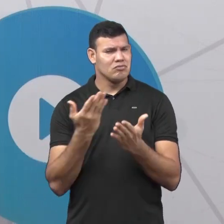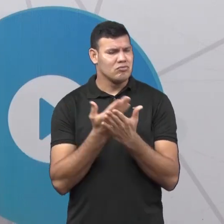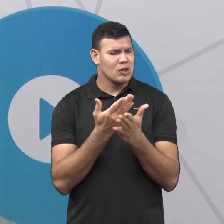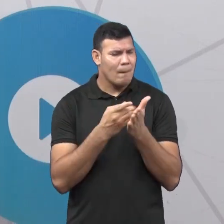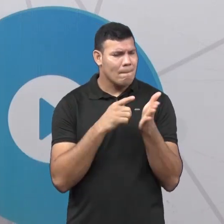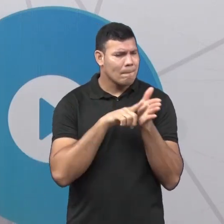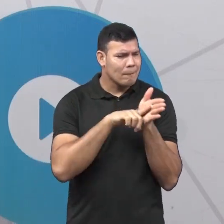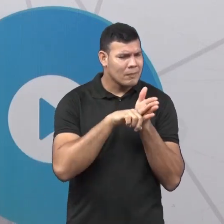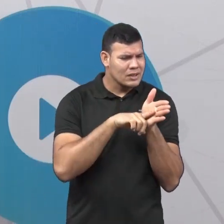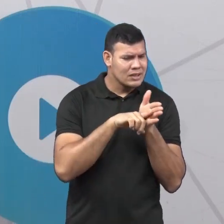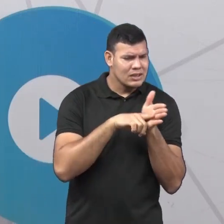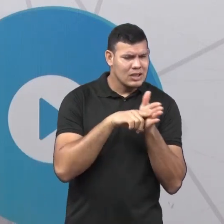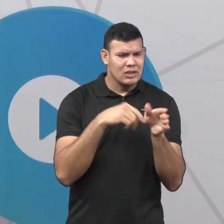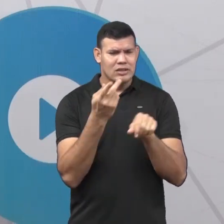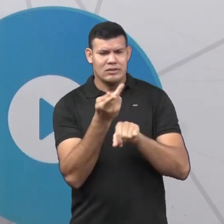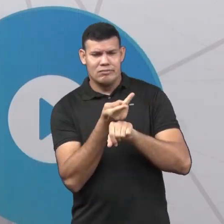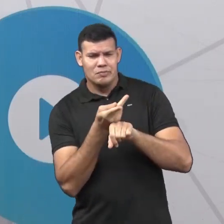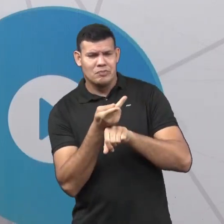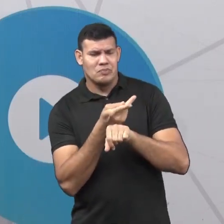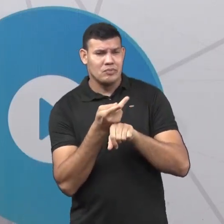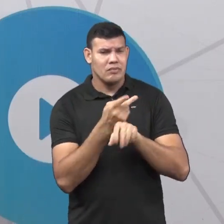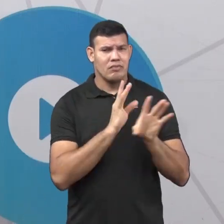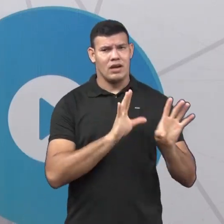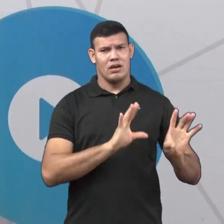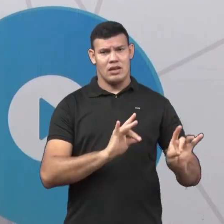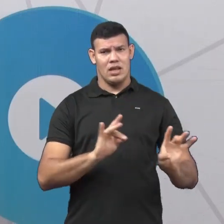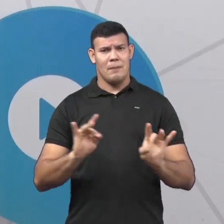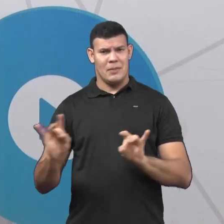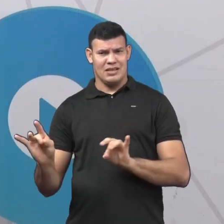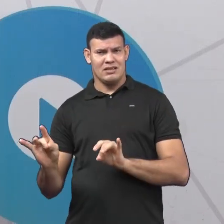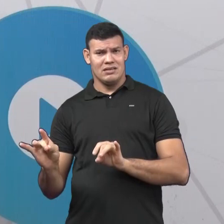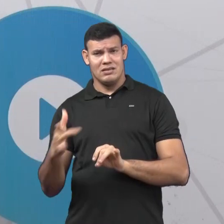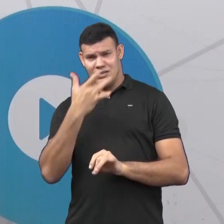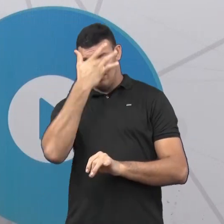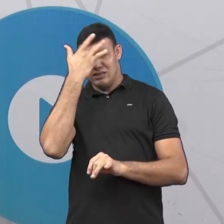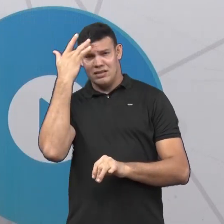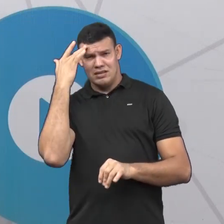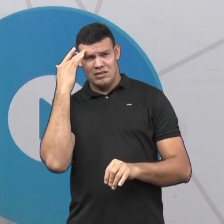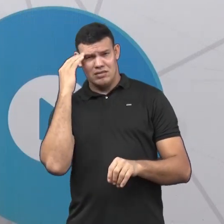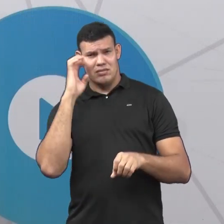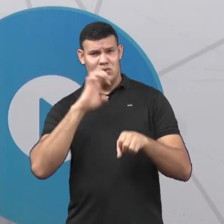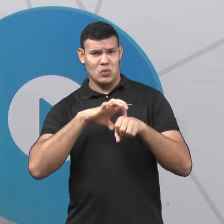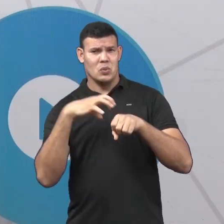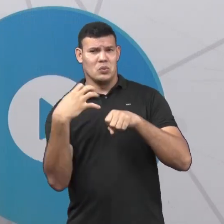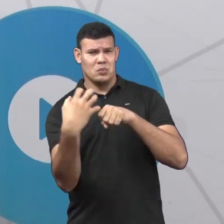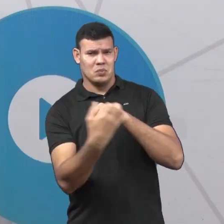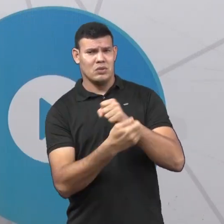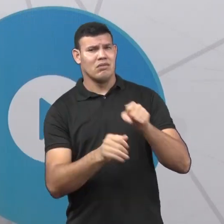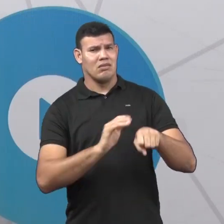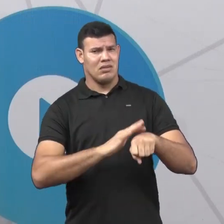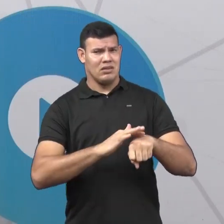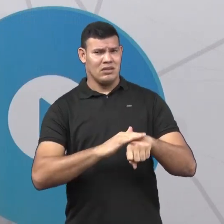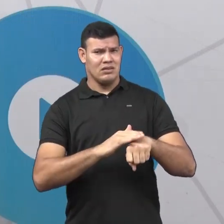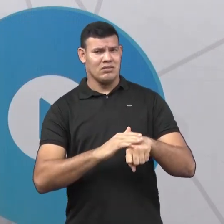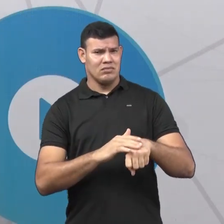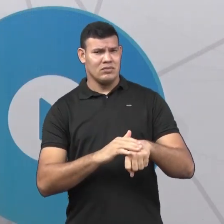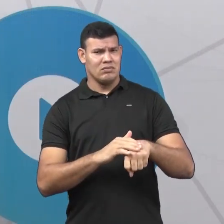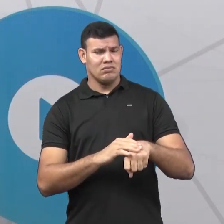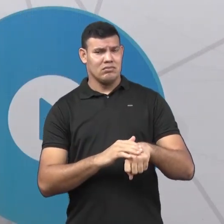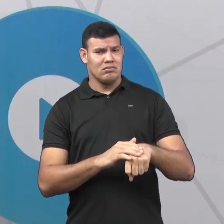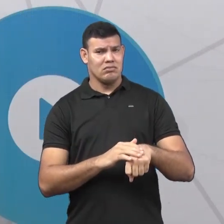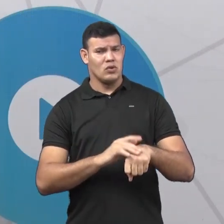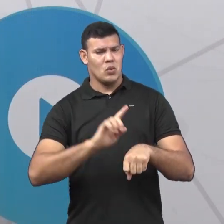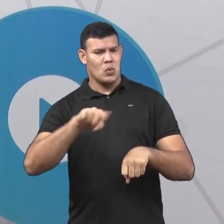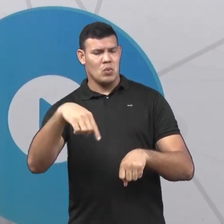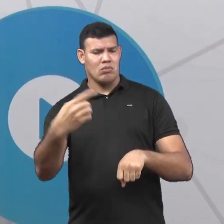preliminares que buscam utilizar o plasma sanguíneo de pessoas que já tiveram Covid-19 em pacientes que estão em